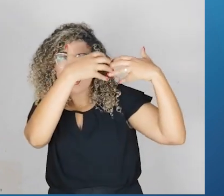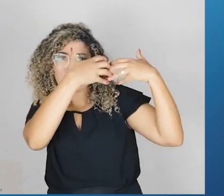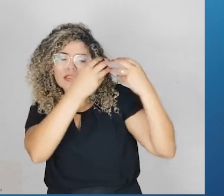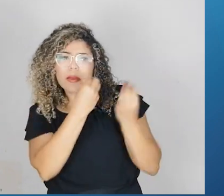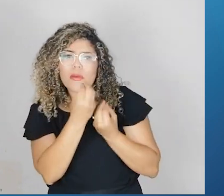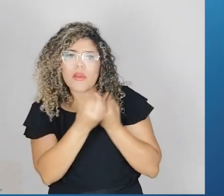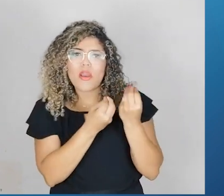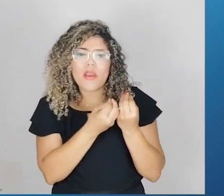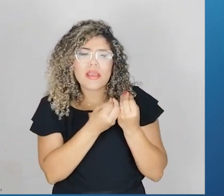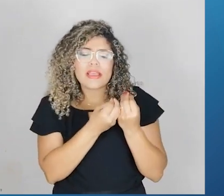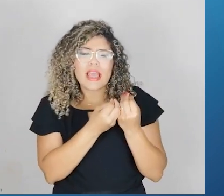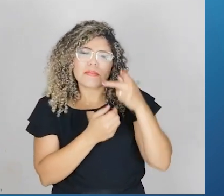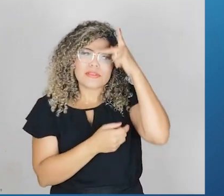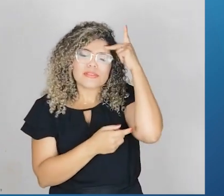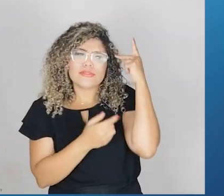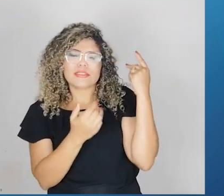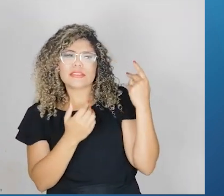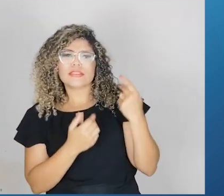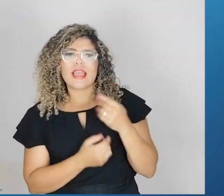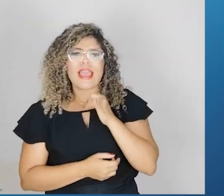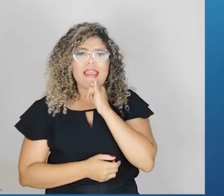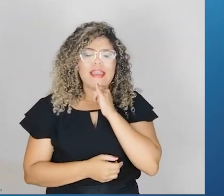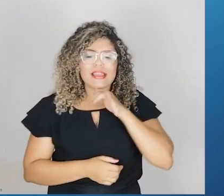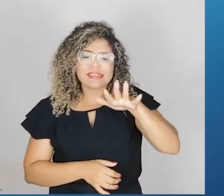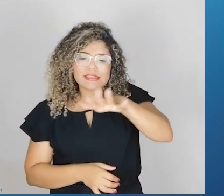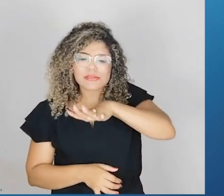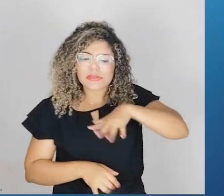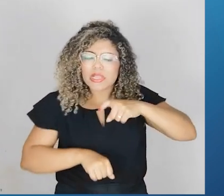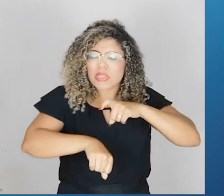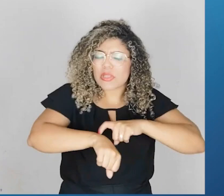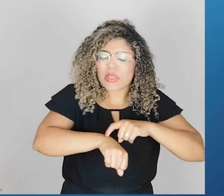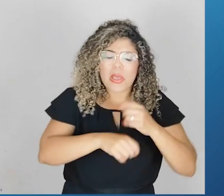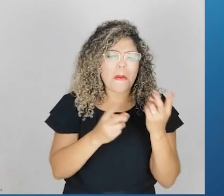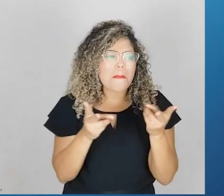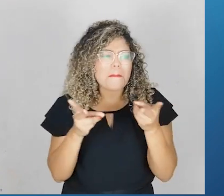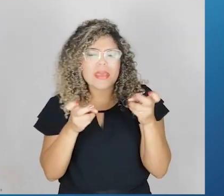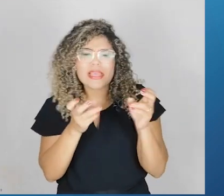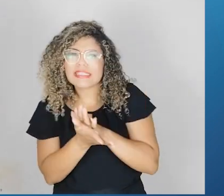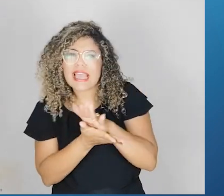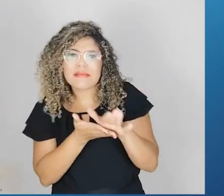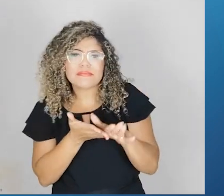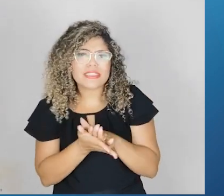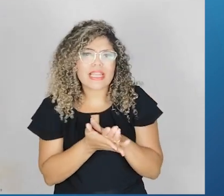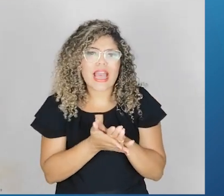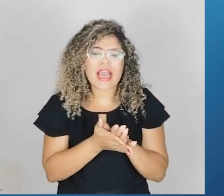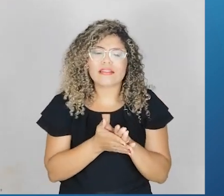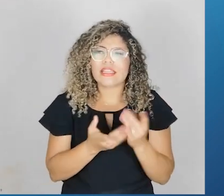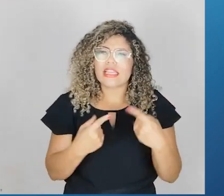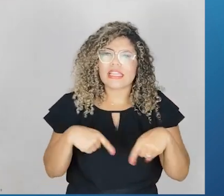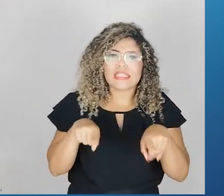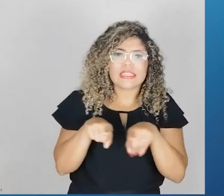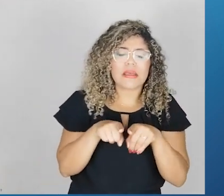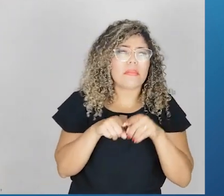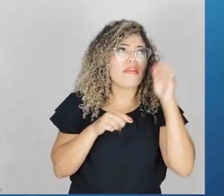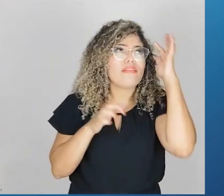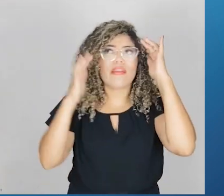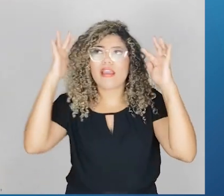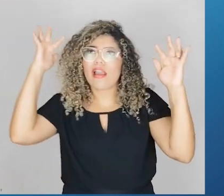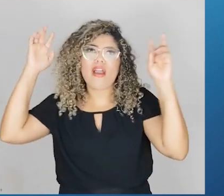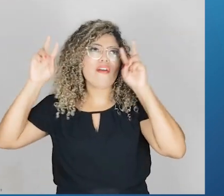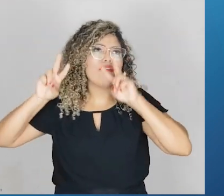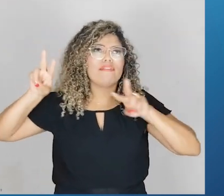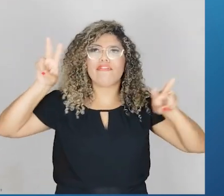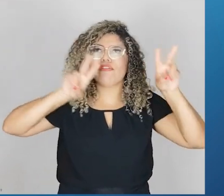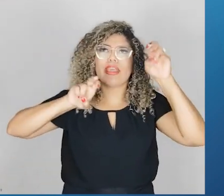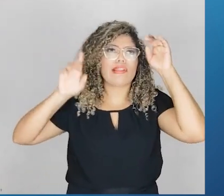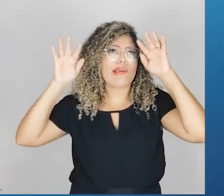causar perturbações quanto ao espaço e tempo, percepção de estímulos pelos 5 sentidos e alucinações. Então essas